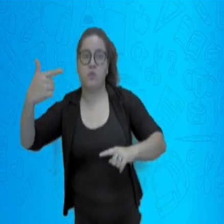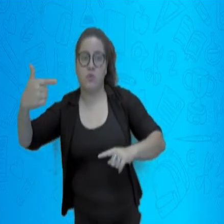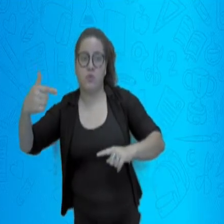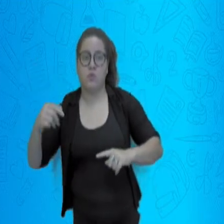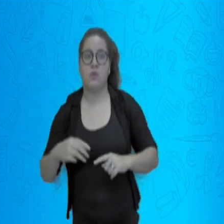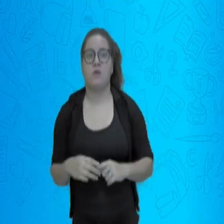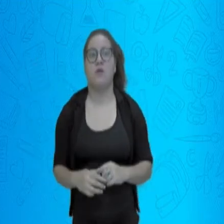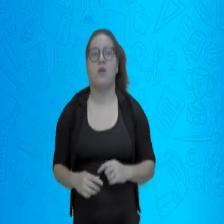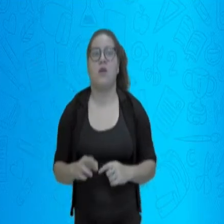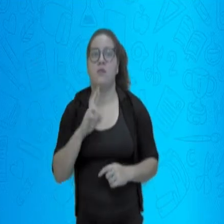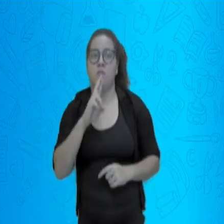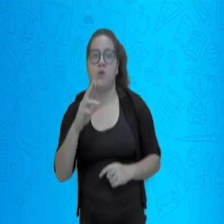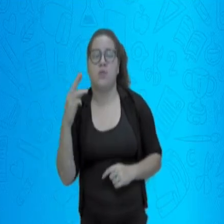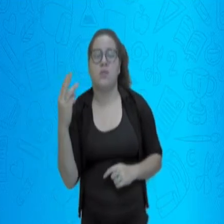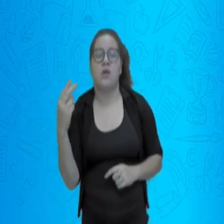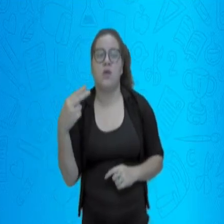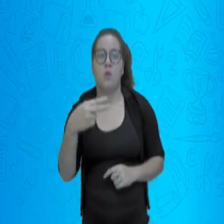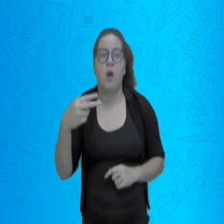mais 11.